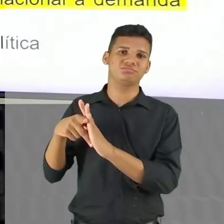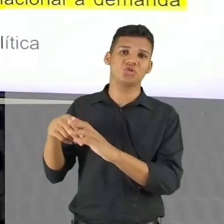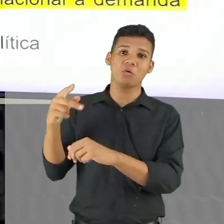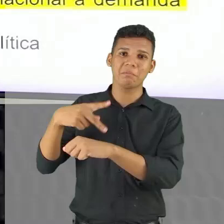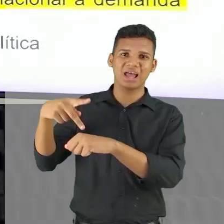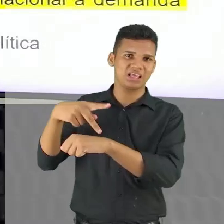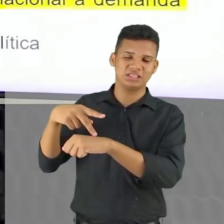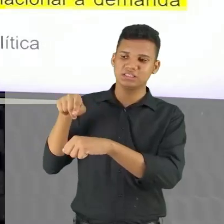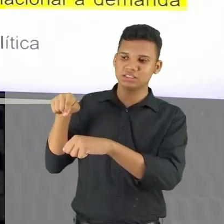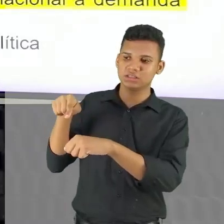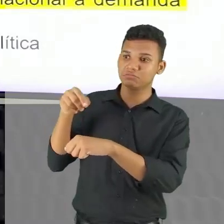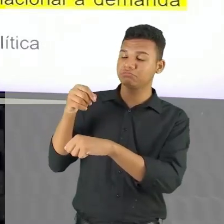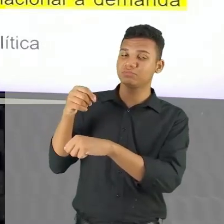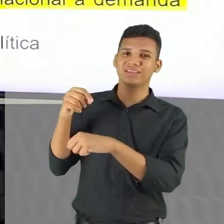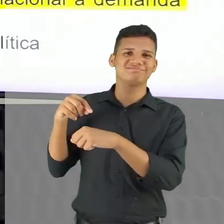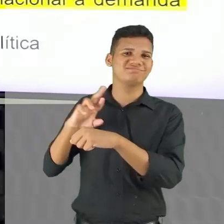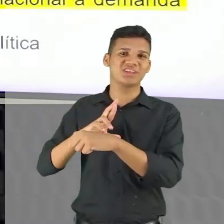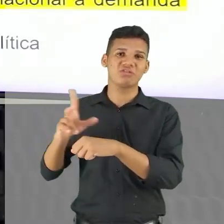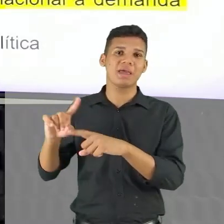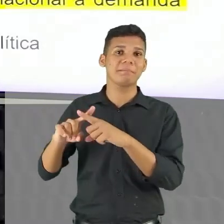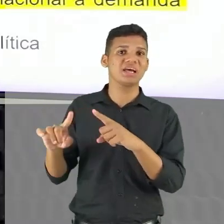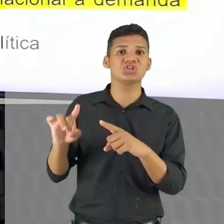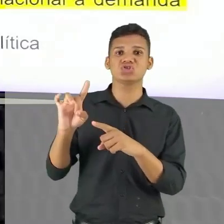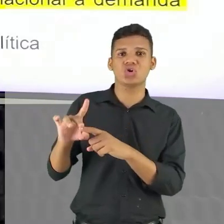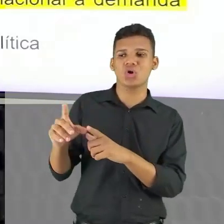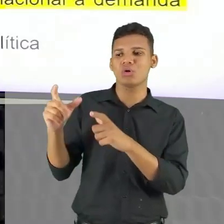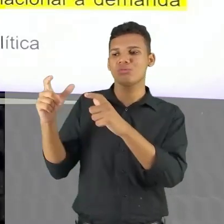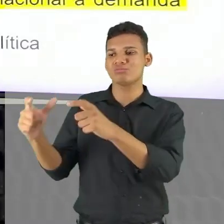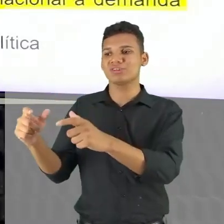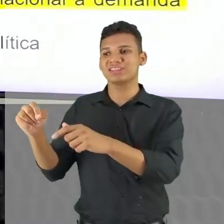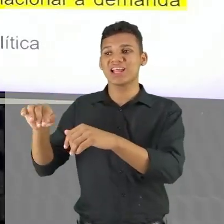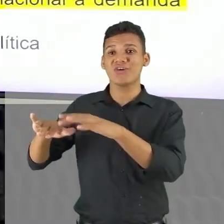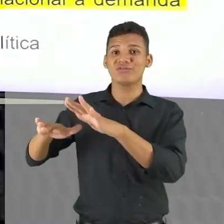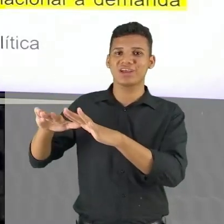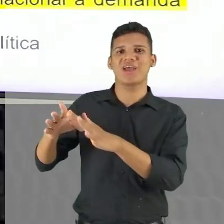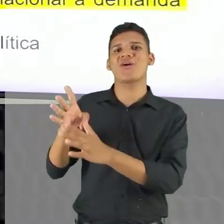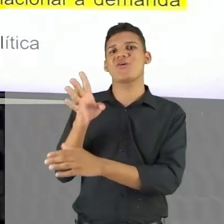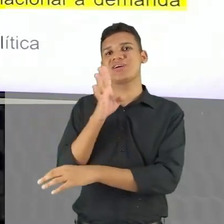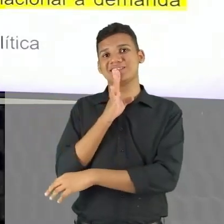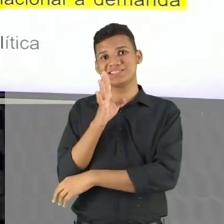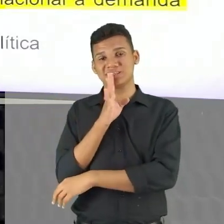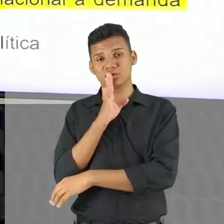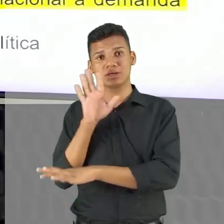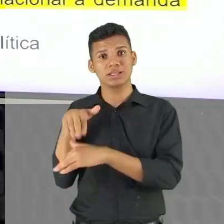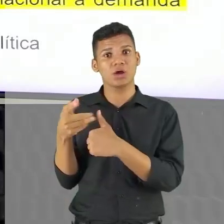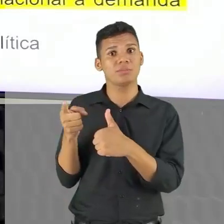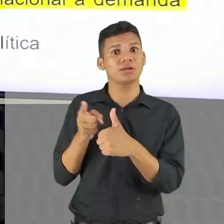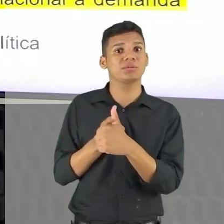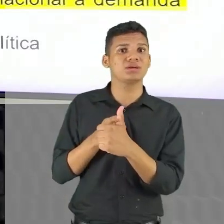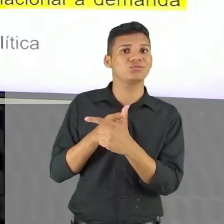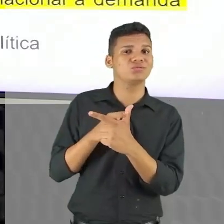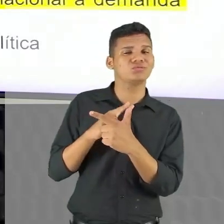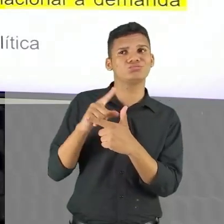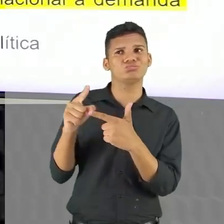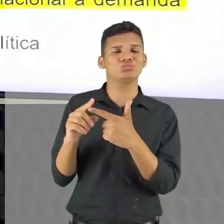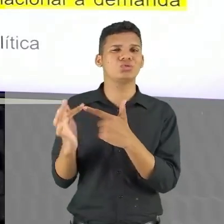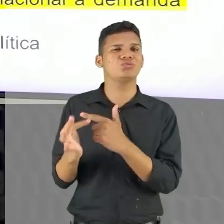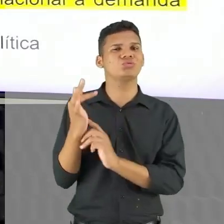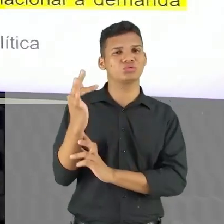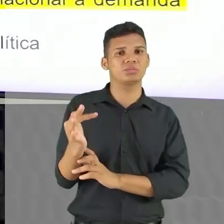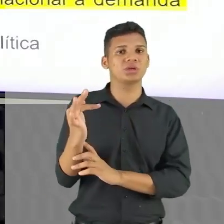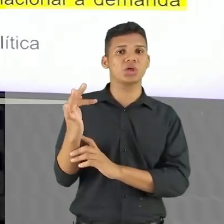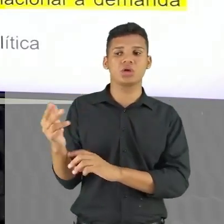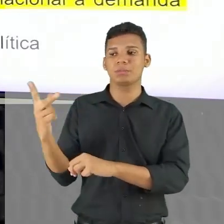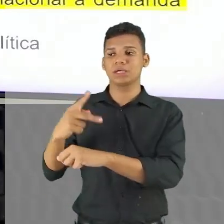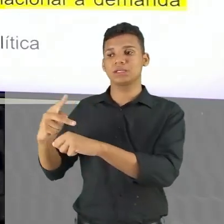país soberano. Ela é vista como um território sendo reconhecido, ok? É o primeiro passo. Mais cedo ou mais tarde, esse país